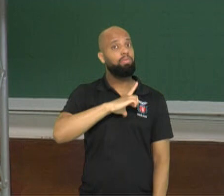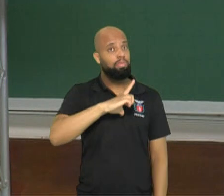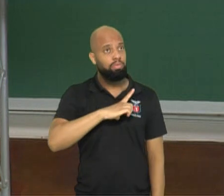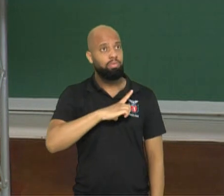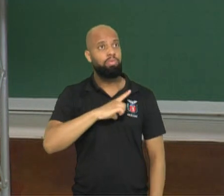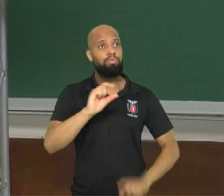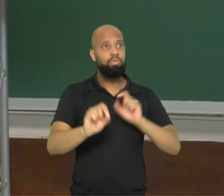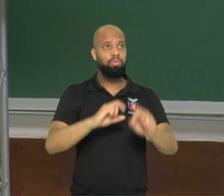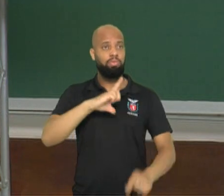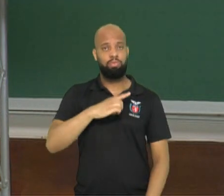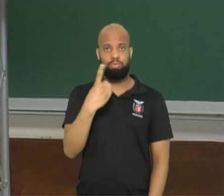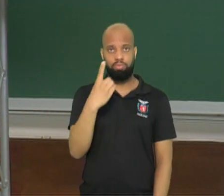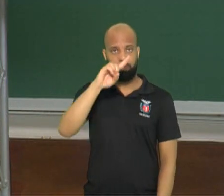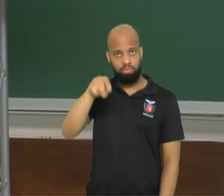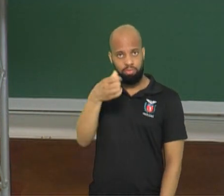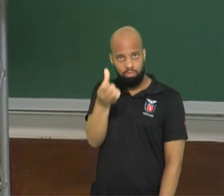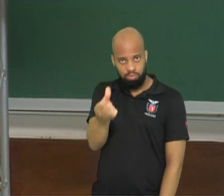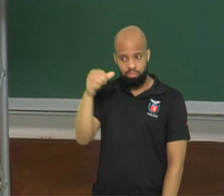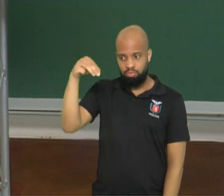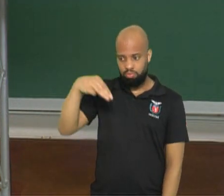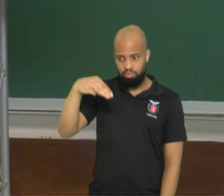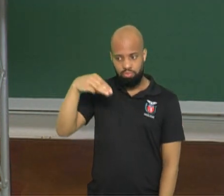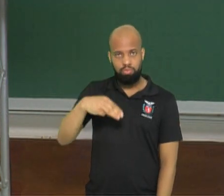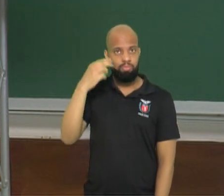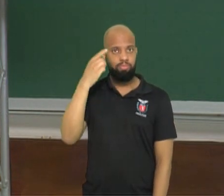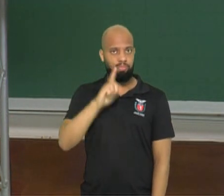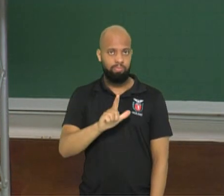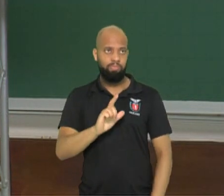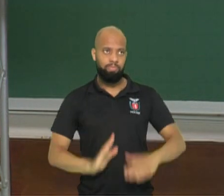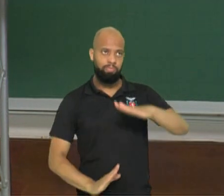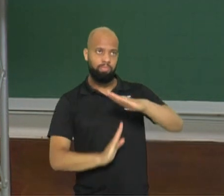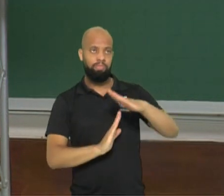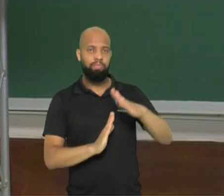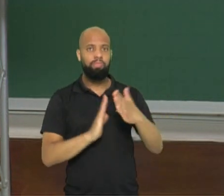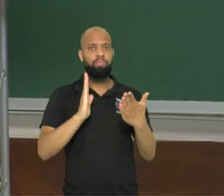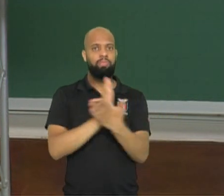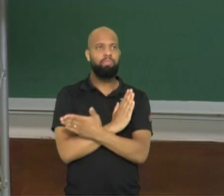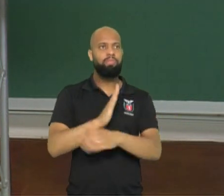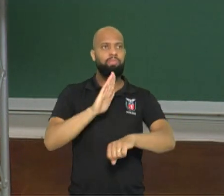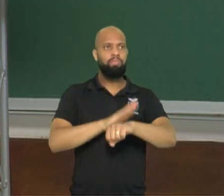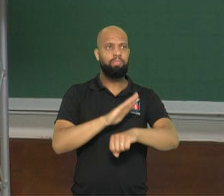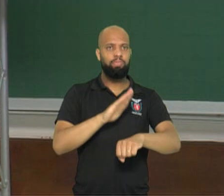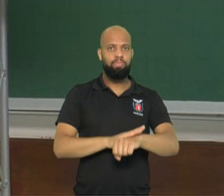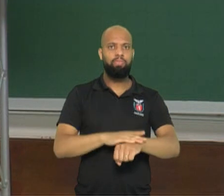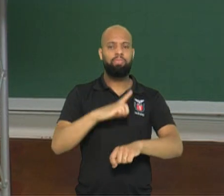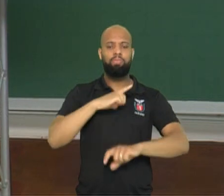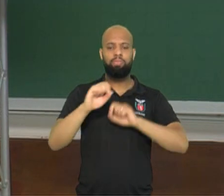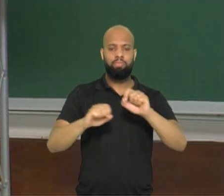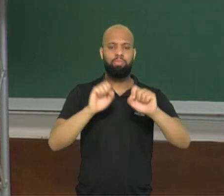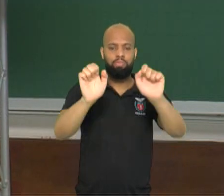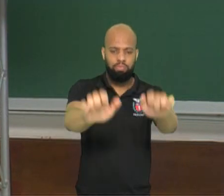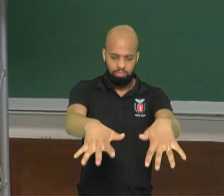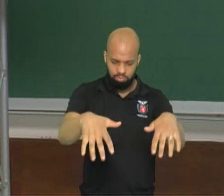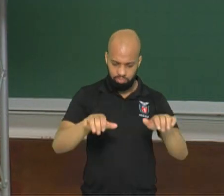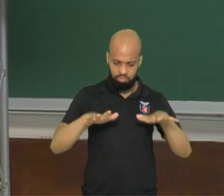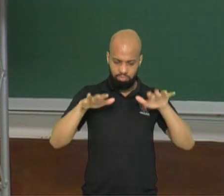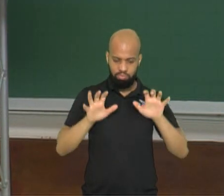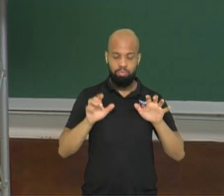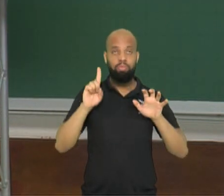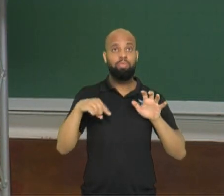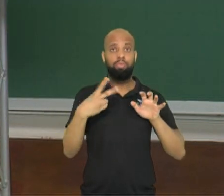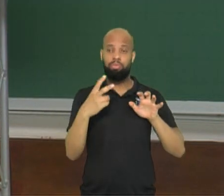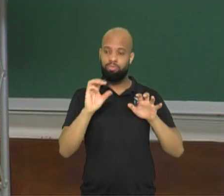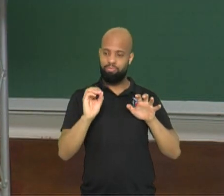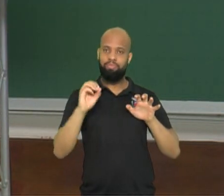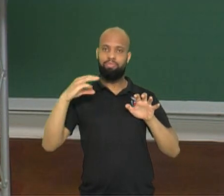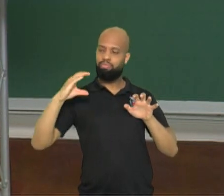tenho 1,6 metros que ela atinge, e em um momento a maré baixa é 20 centímetros. Então, veja